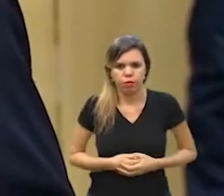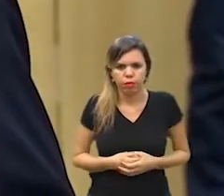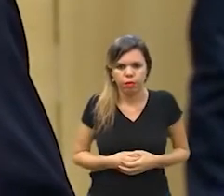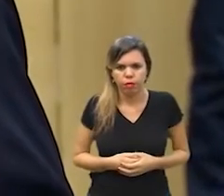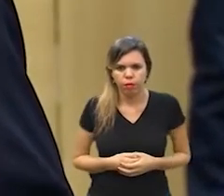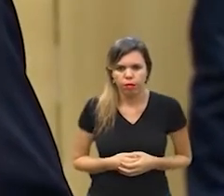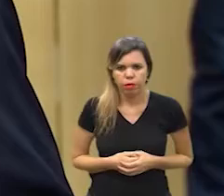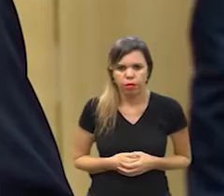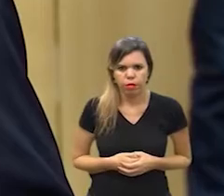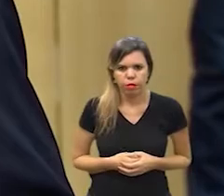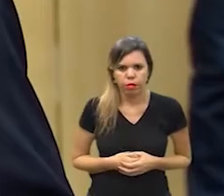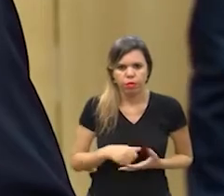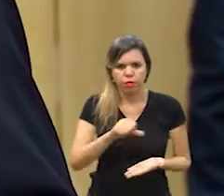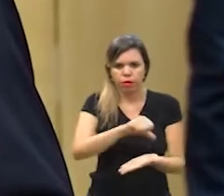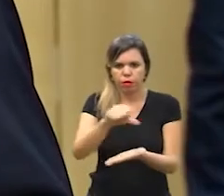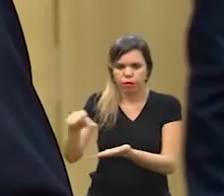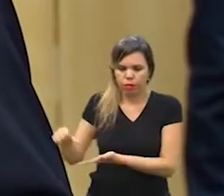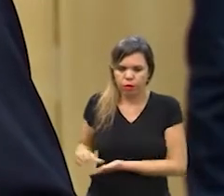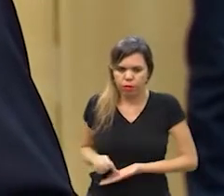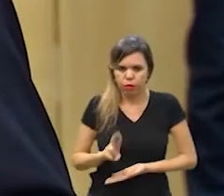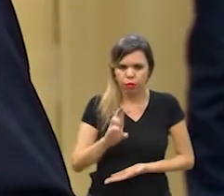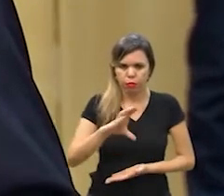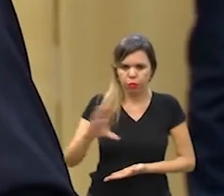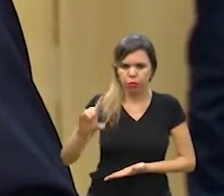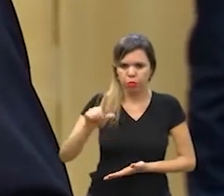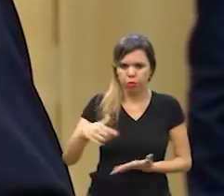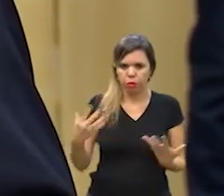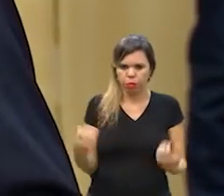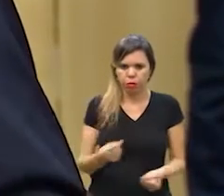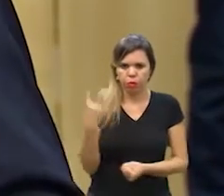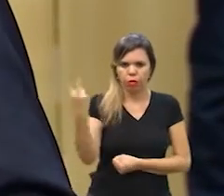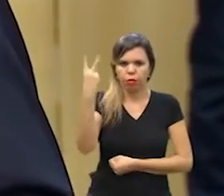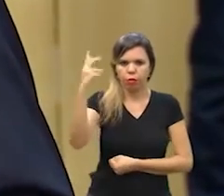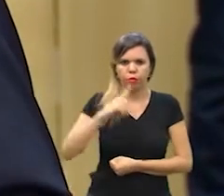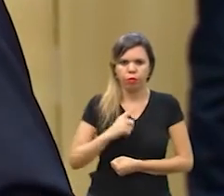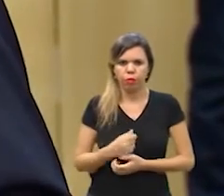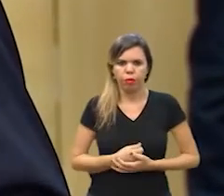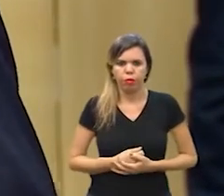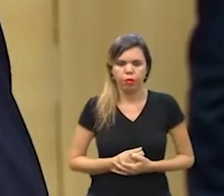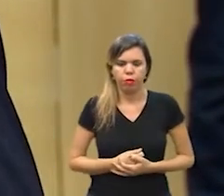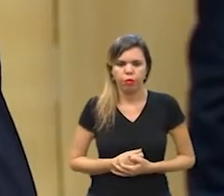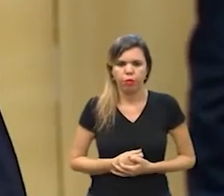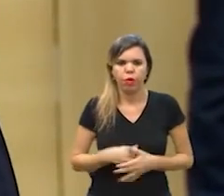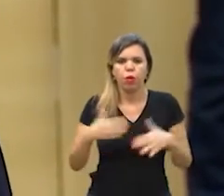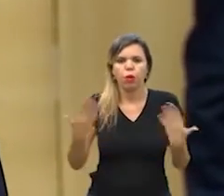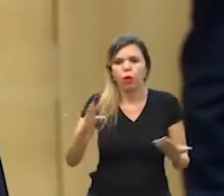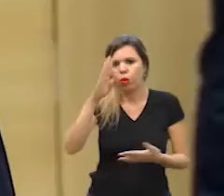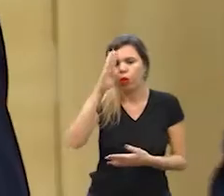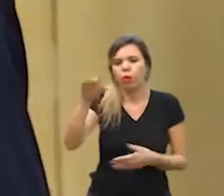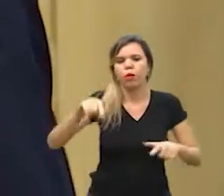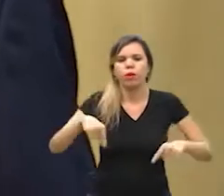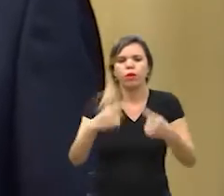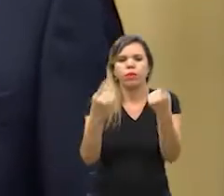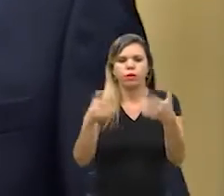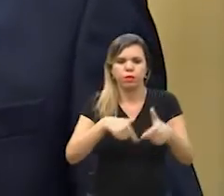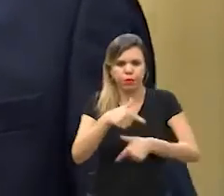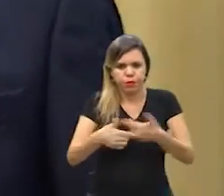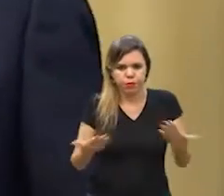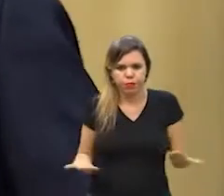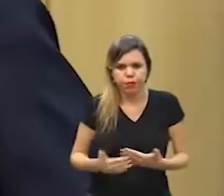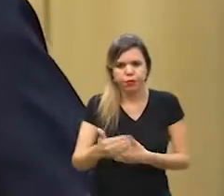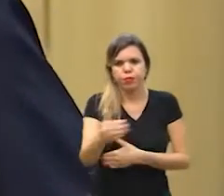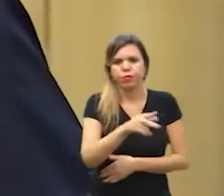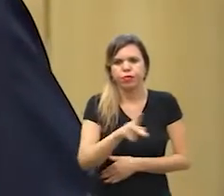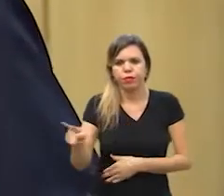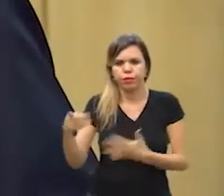sentidos, para que essa região seja reconhecida pelo valor que ela tem. Qual será o principal desafio do